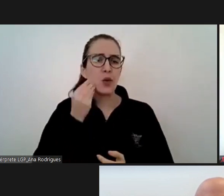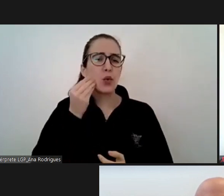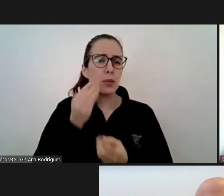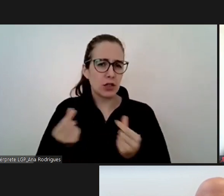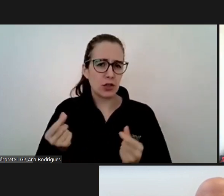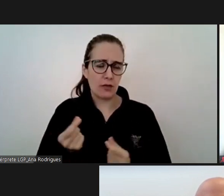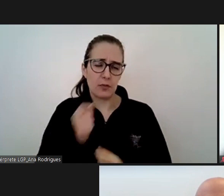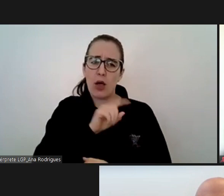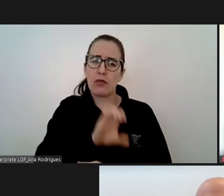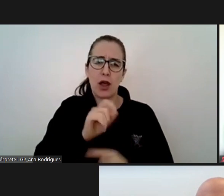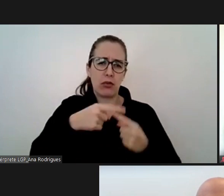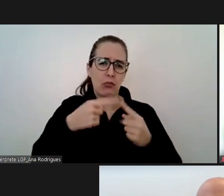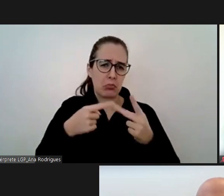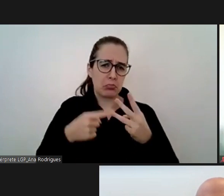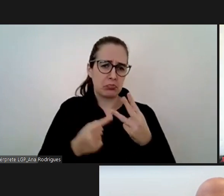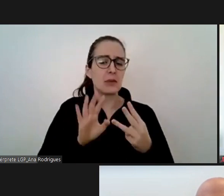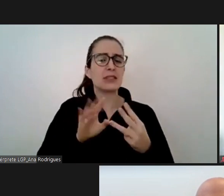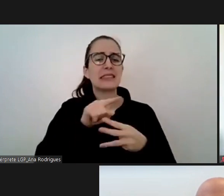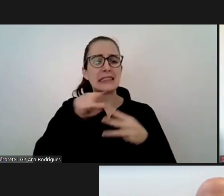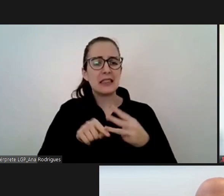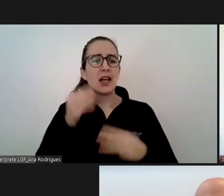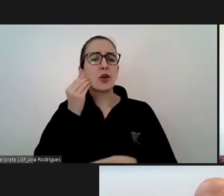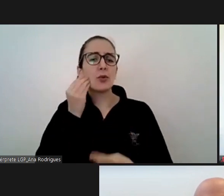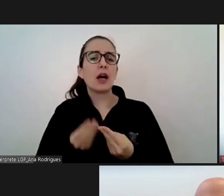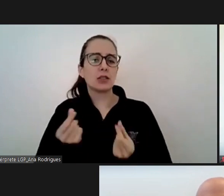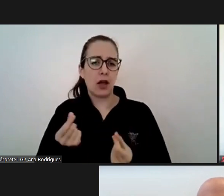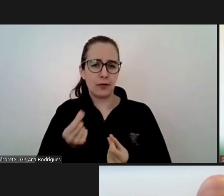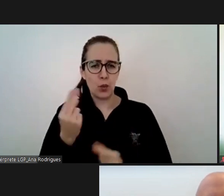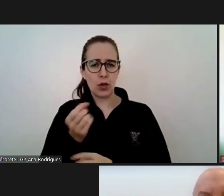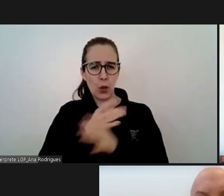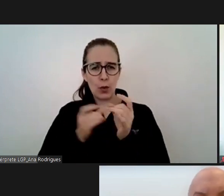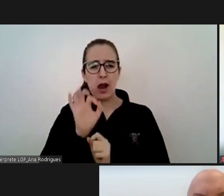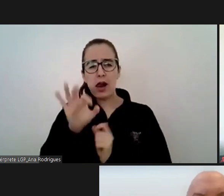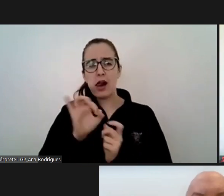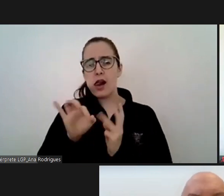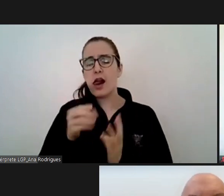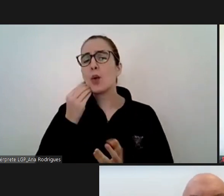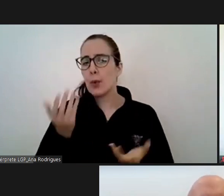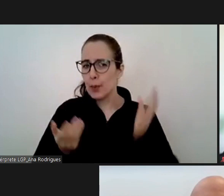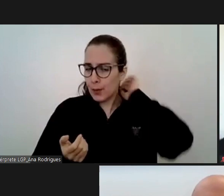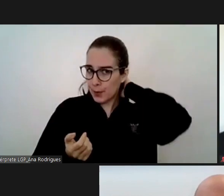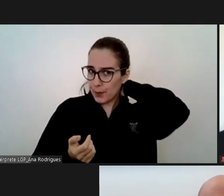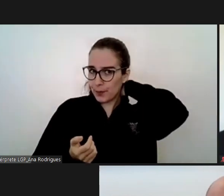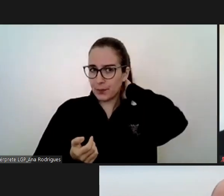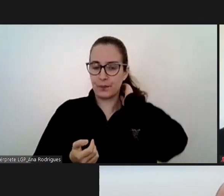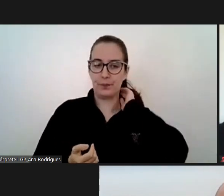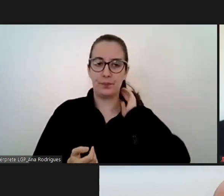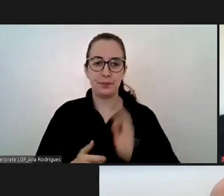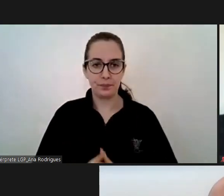acabou de dizer, o protesto, ou em consequência, ou enfim, ou falta de participação.